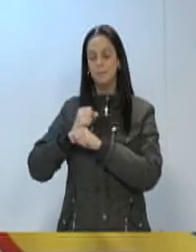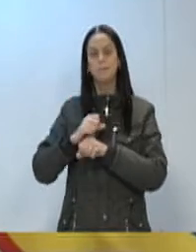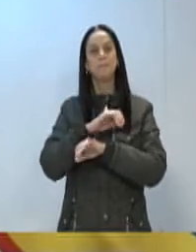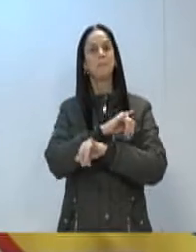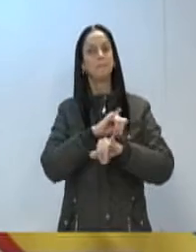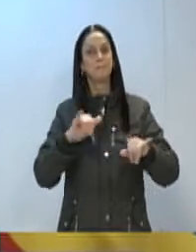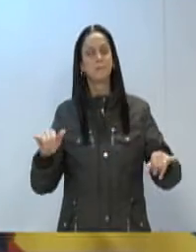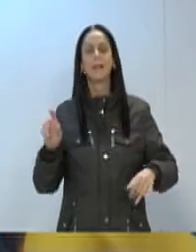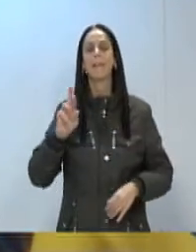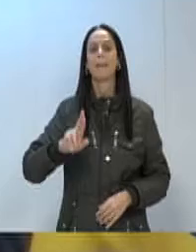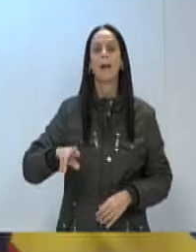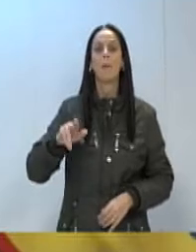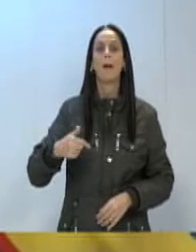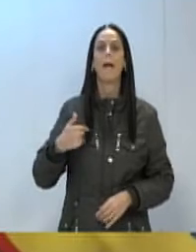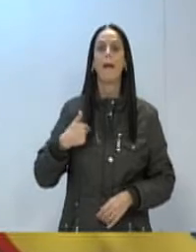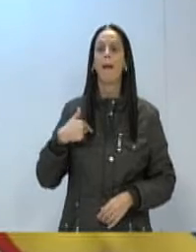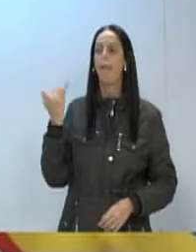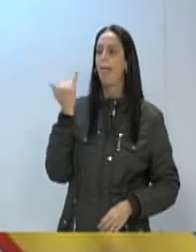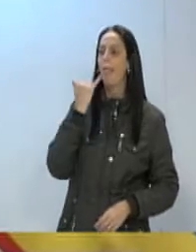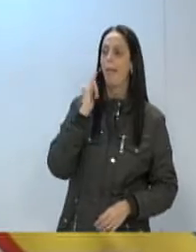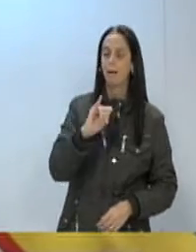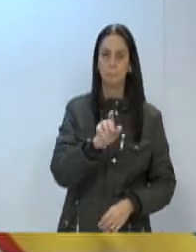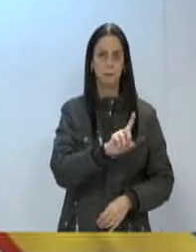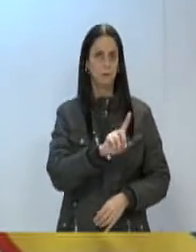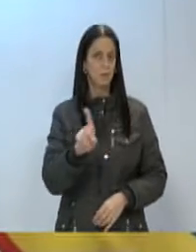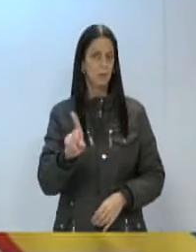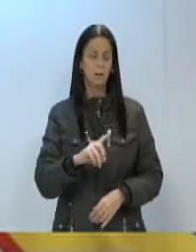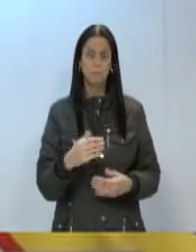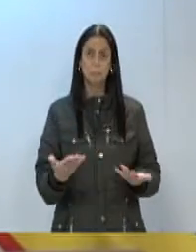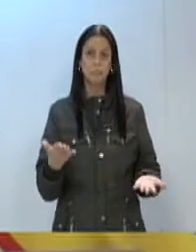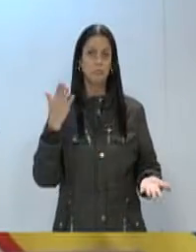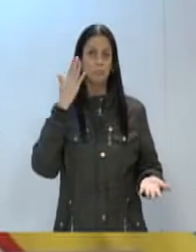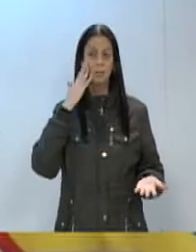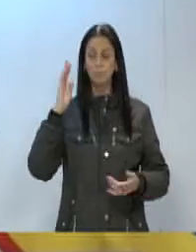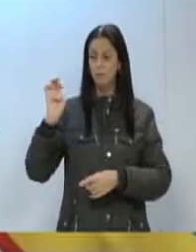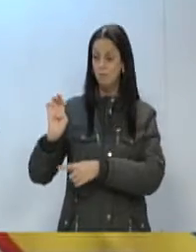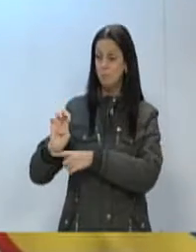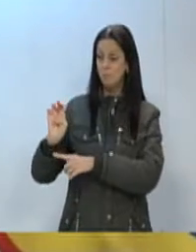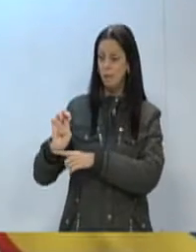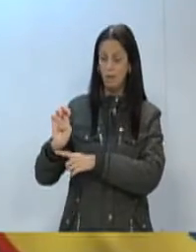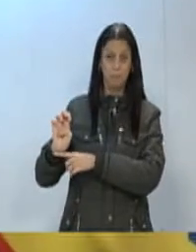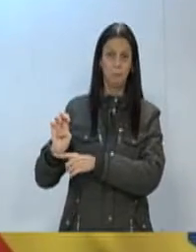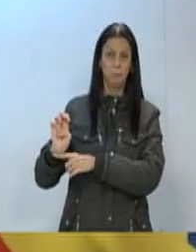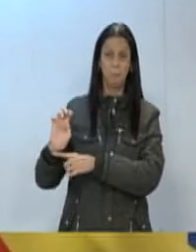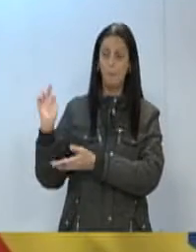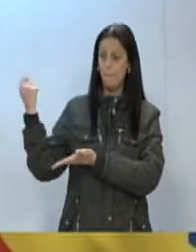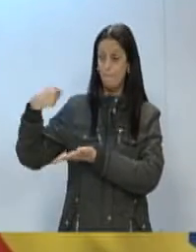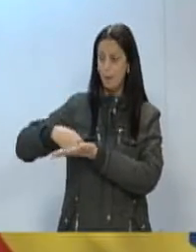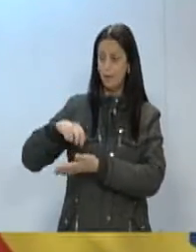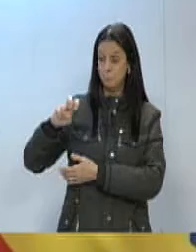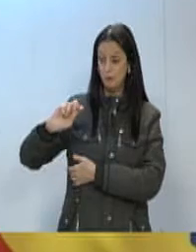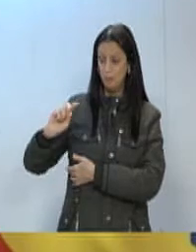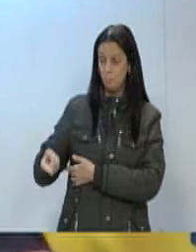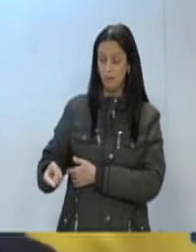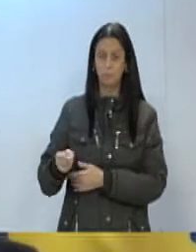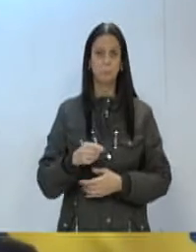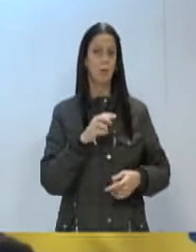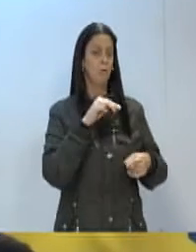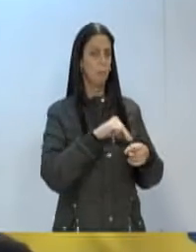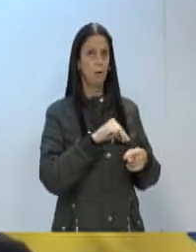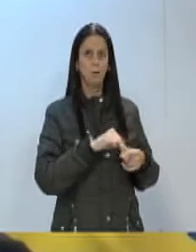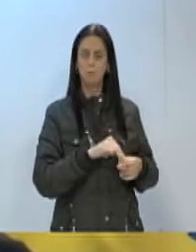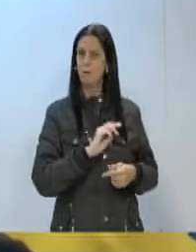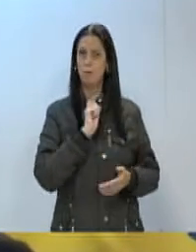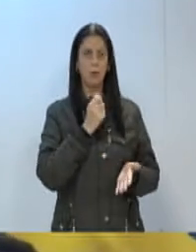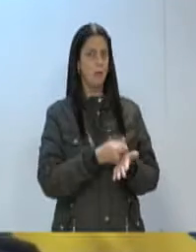é mensageiro do Apocalipse a gente sabe do que está falando com o estado a ISO 5001 município aqui não tendo essa